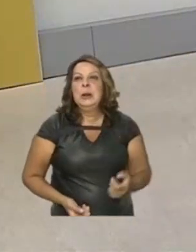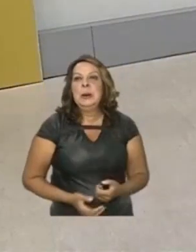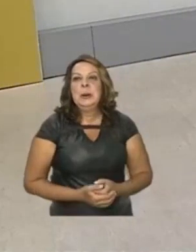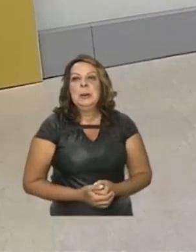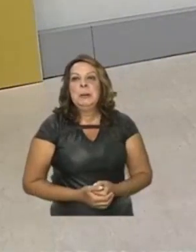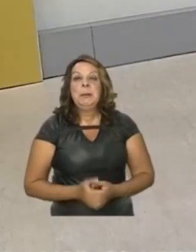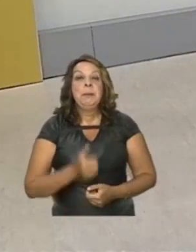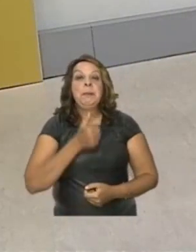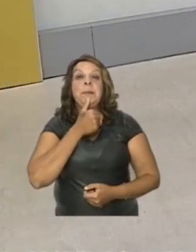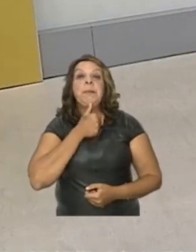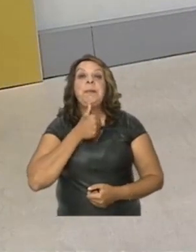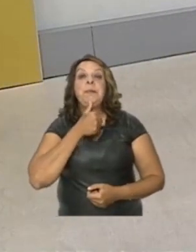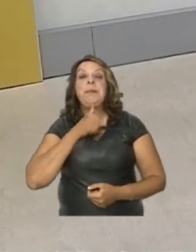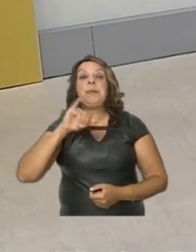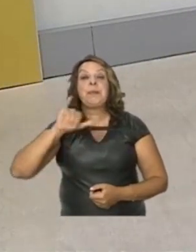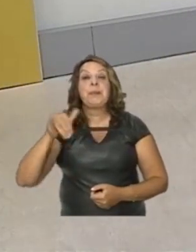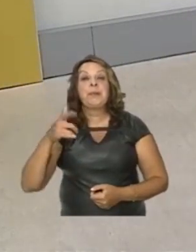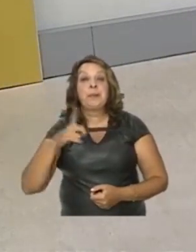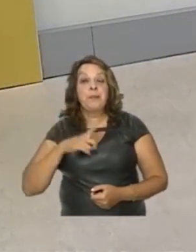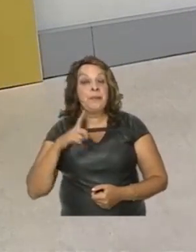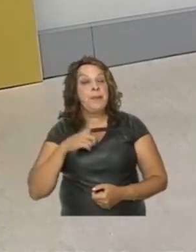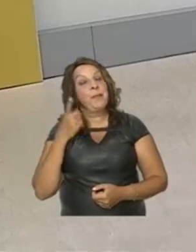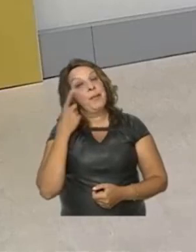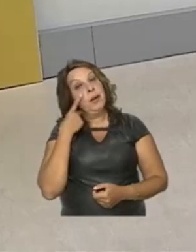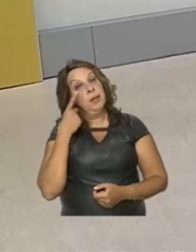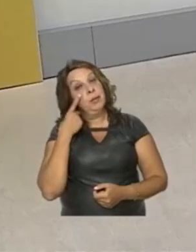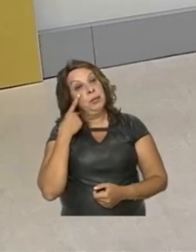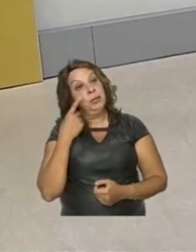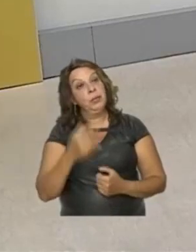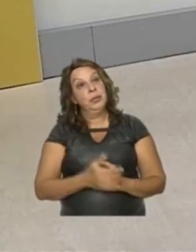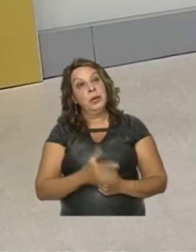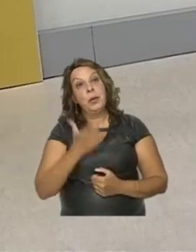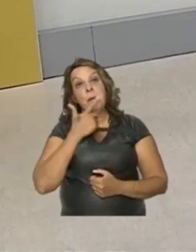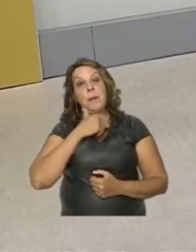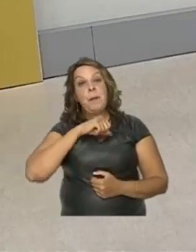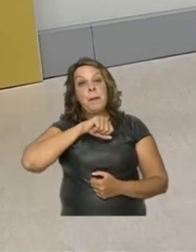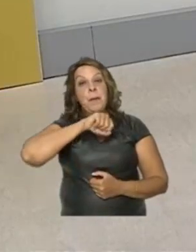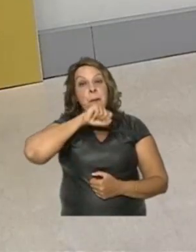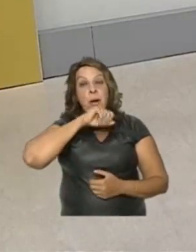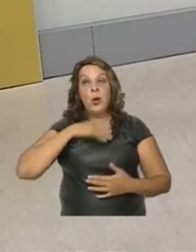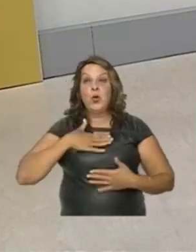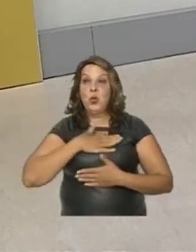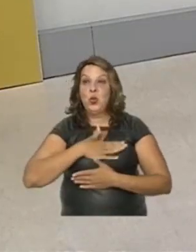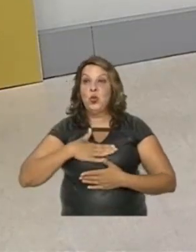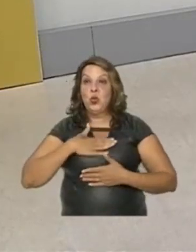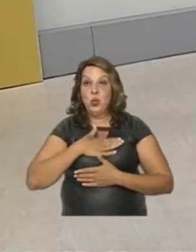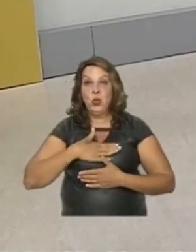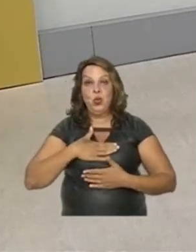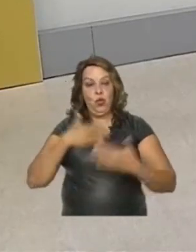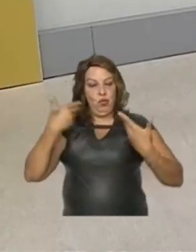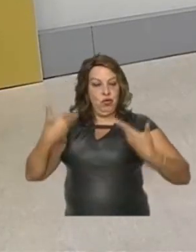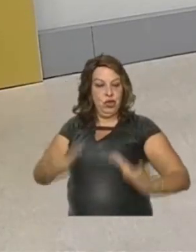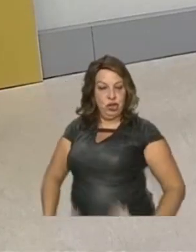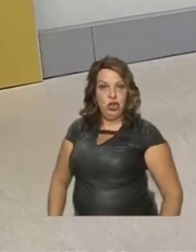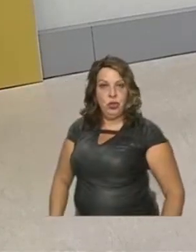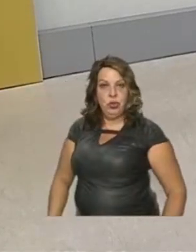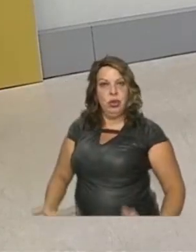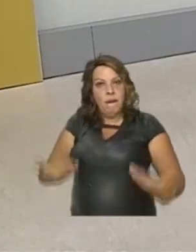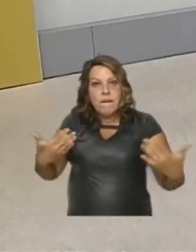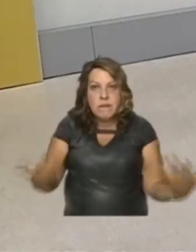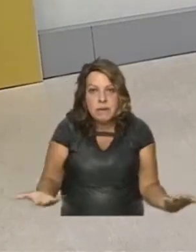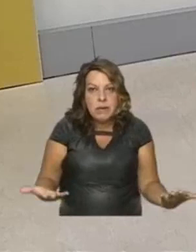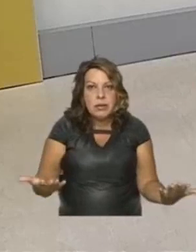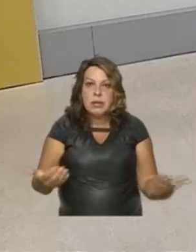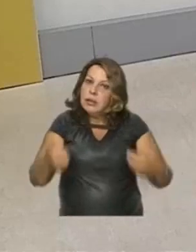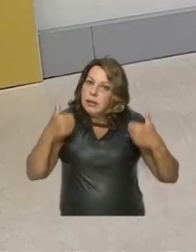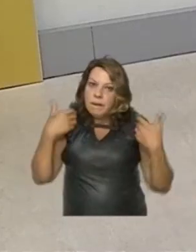Olha aí, olha aí, ó, a mãe disse que meu pai gostou do meu vestido, tô nos trinques, tá vendo? Tá vendo?